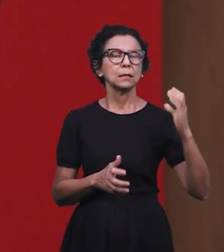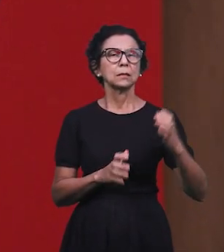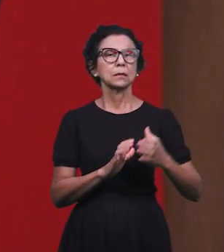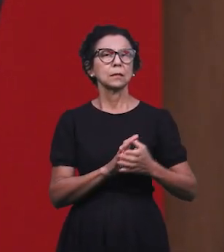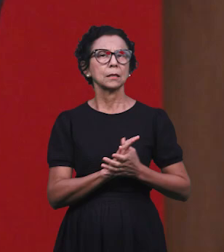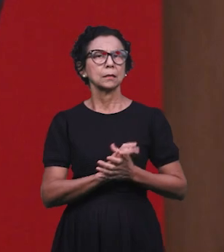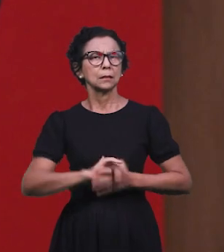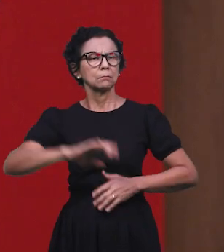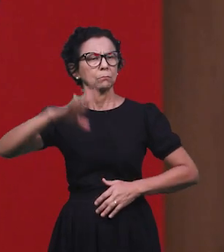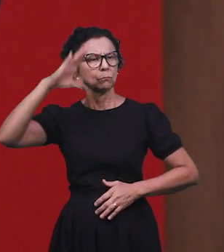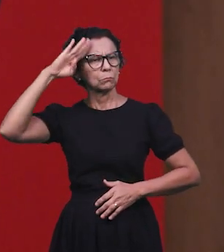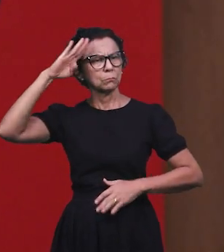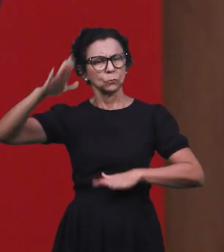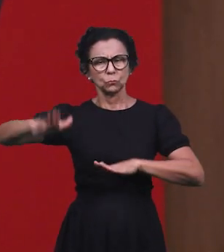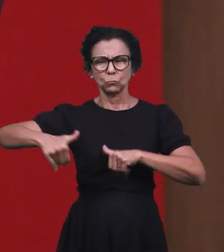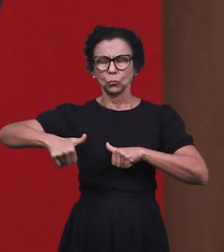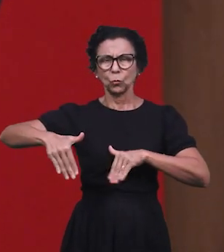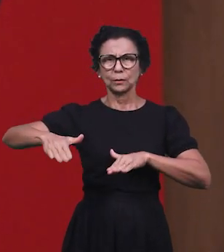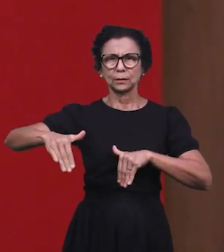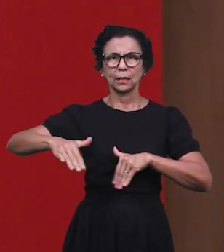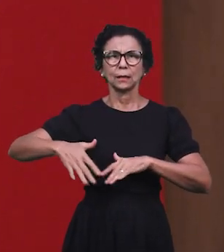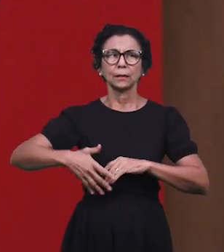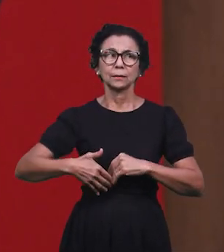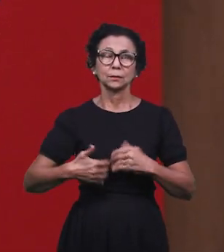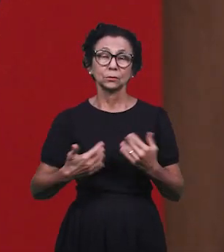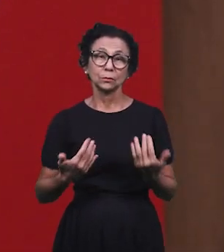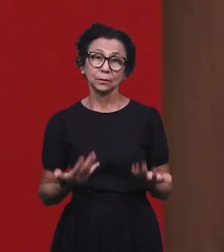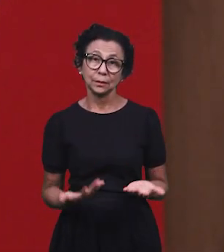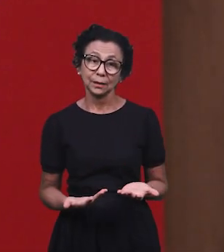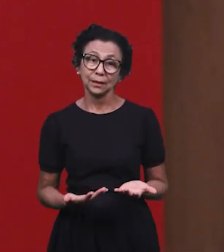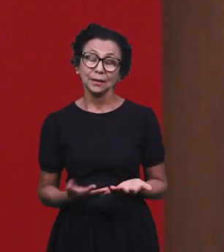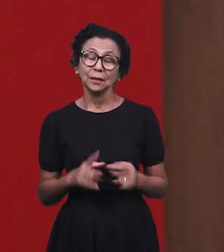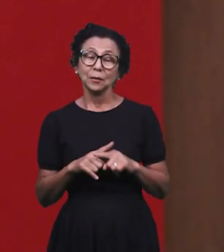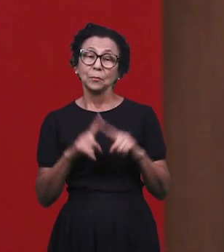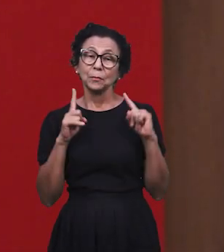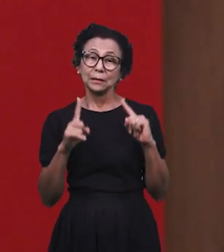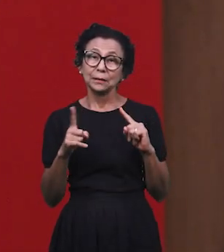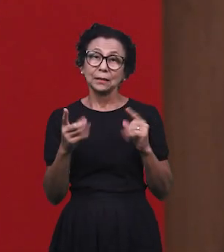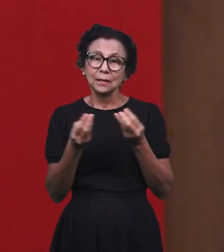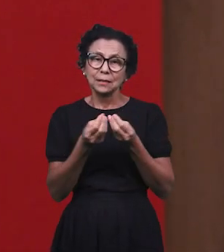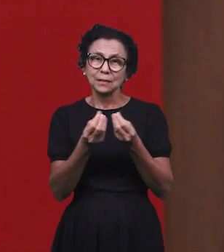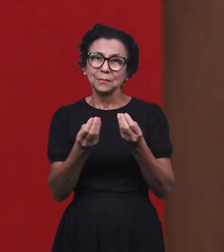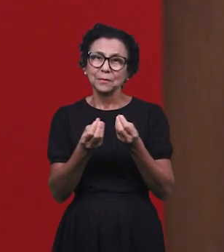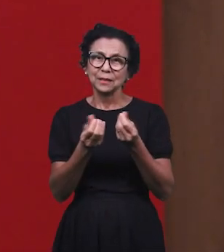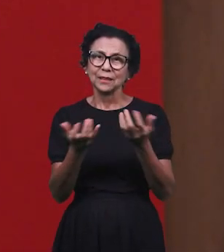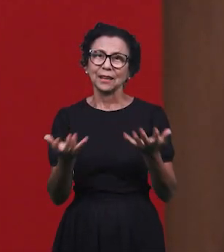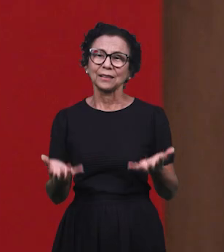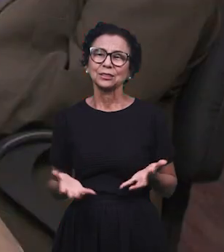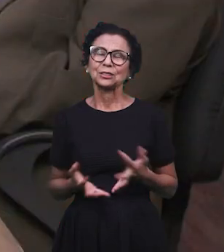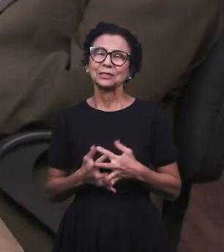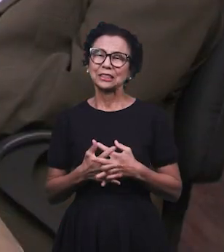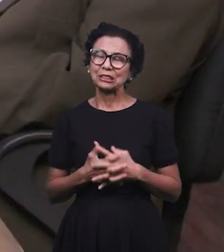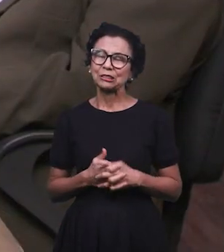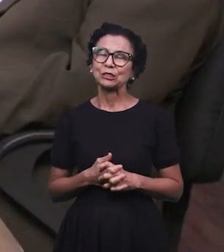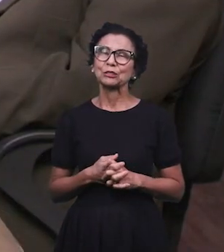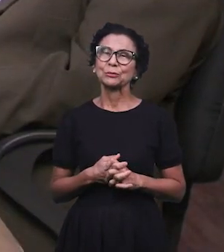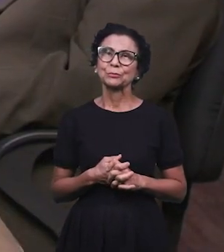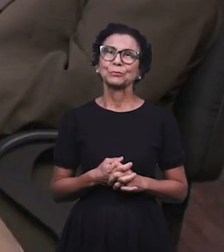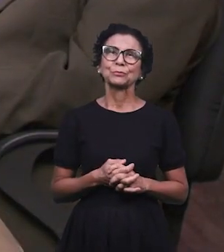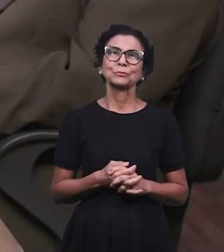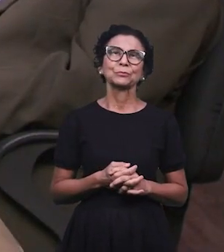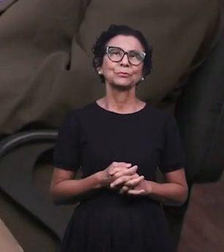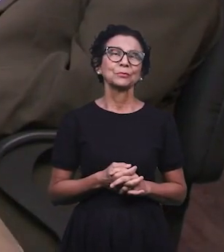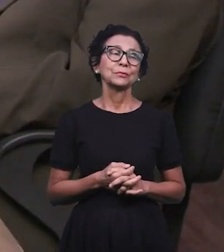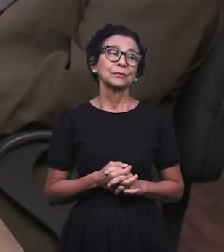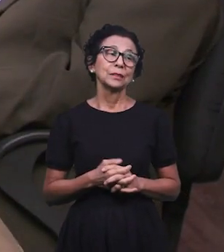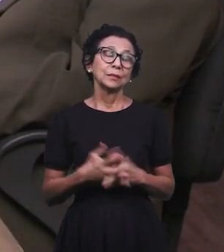da interpretação dos militares, aquela pode ser a melhor solução. Sim. Mas Melhor, aí o a gente Senhor chama de linha de ação, a melhor linha de ação, né?